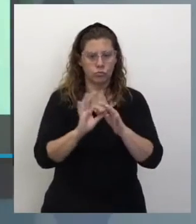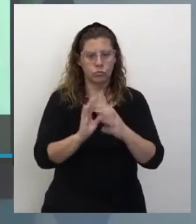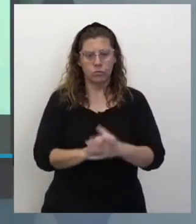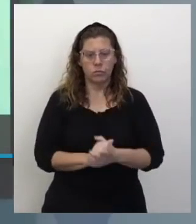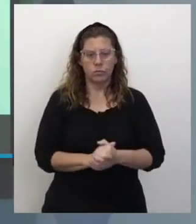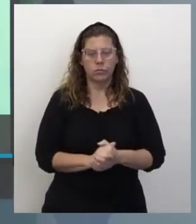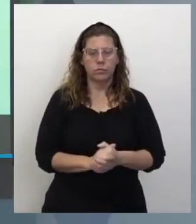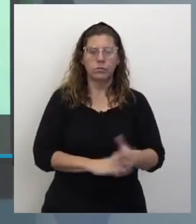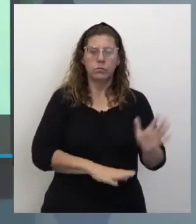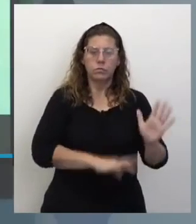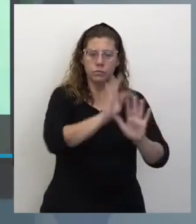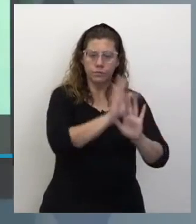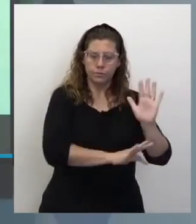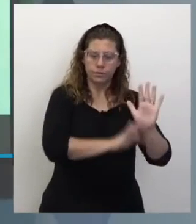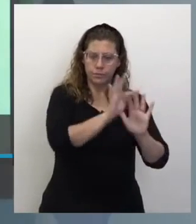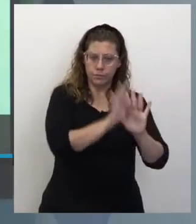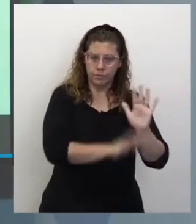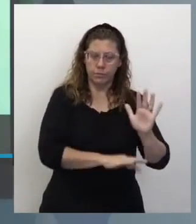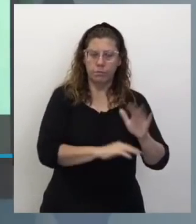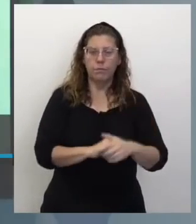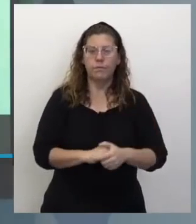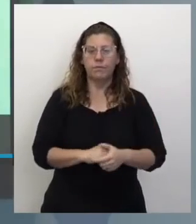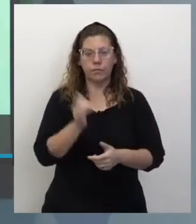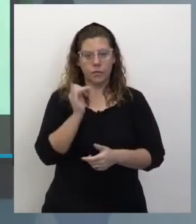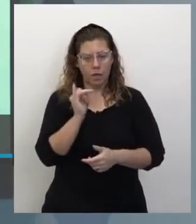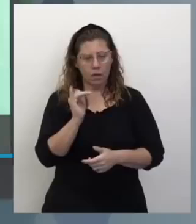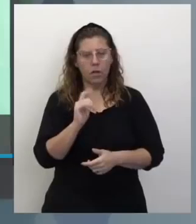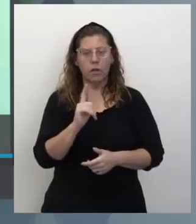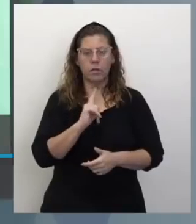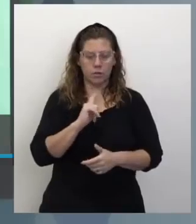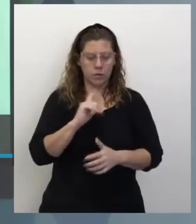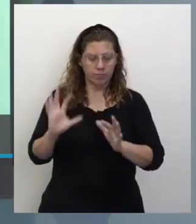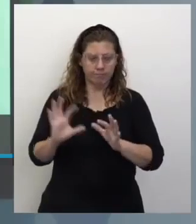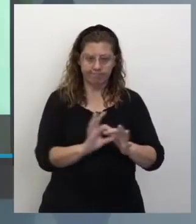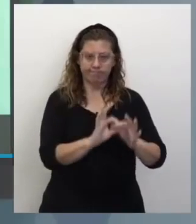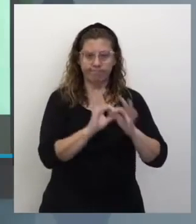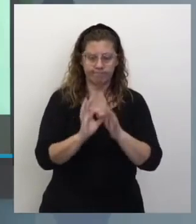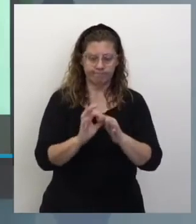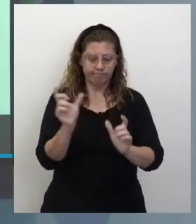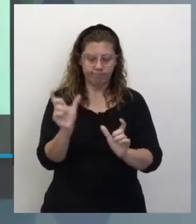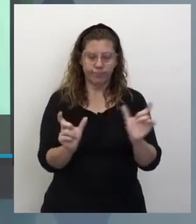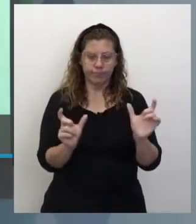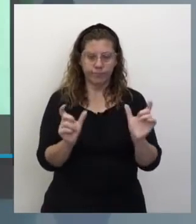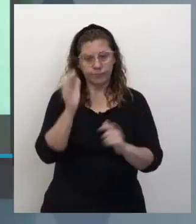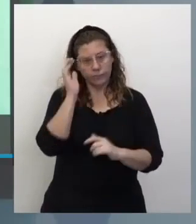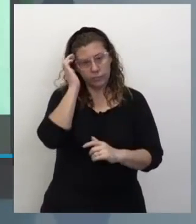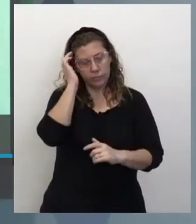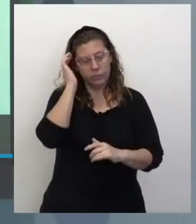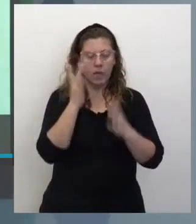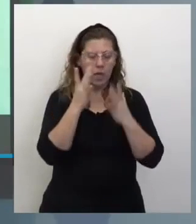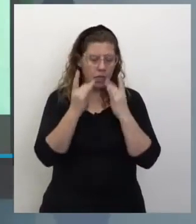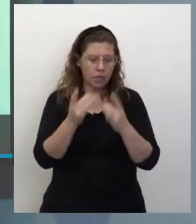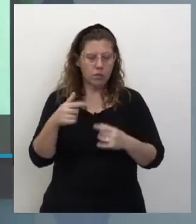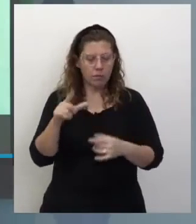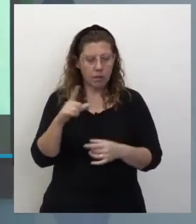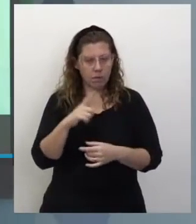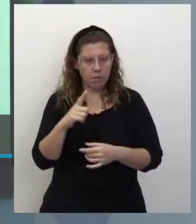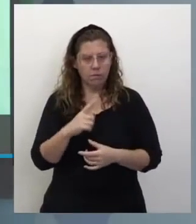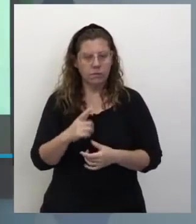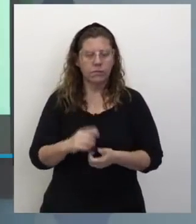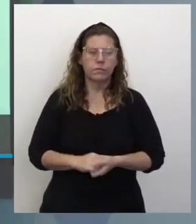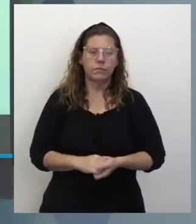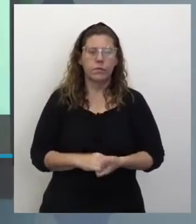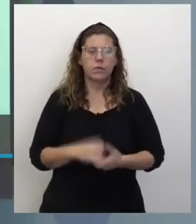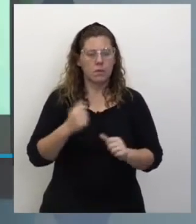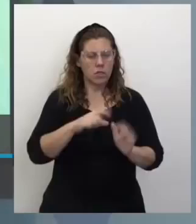E um texto, mesmo que seja um texto opinativo, você tem que ter essa conexão entre uma coisa e outra. Se você prestar atenção, qualquer texto que você pegar,